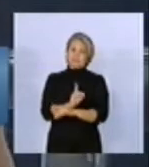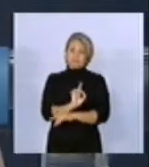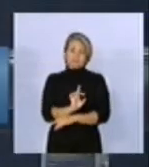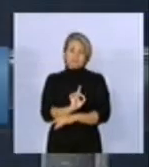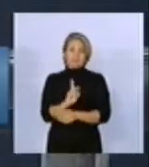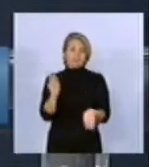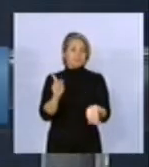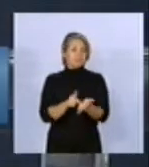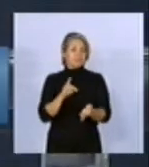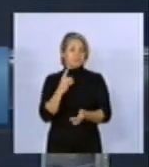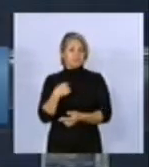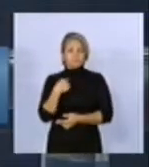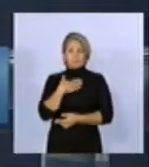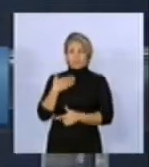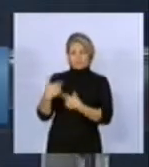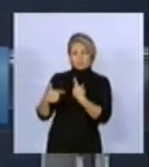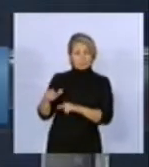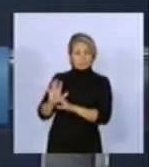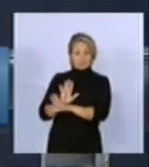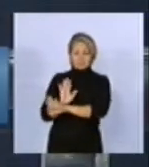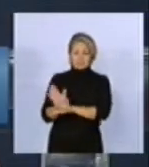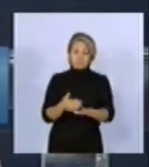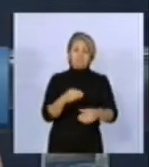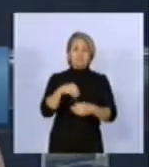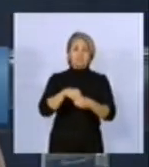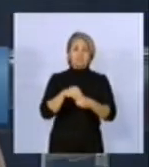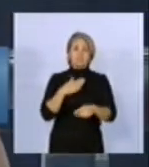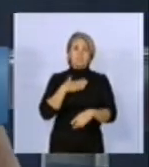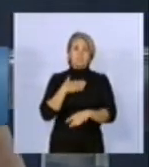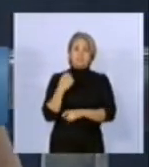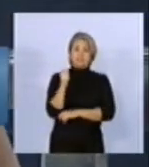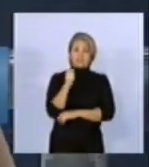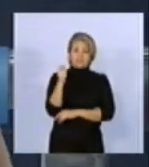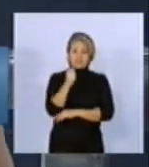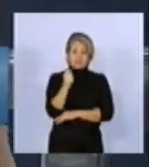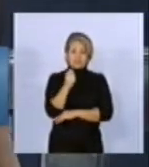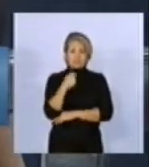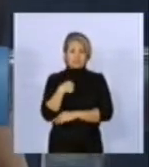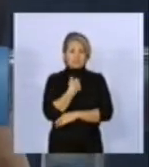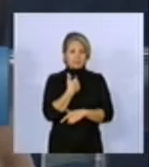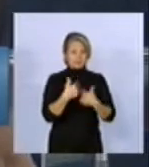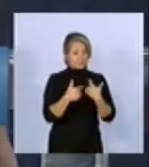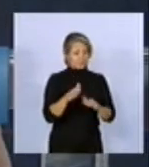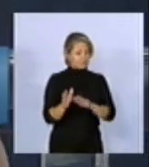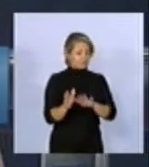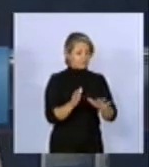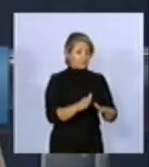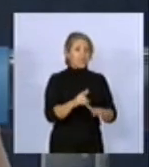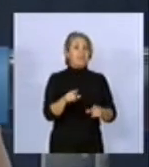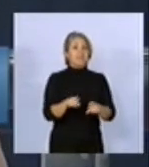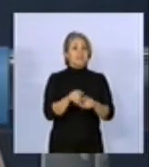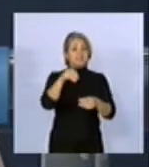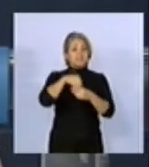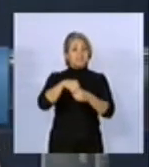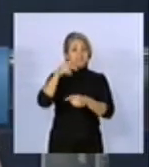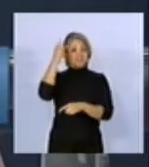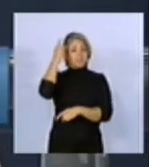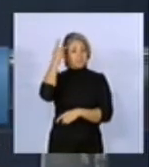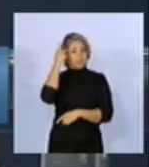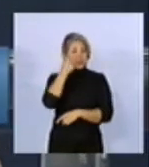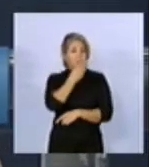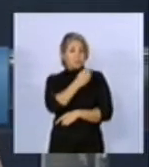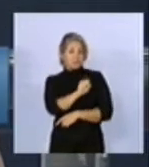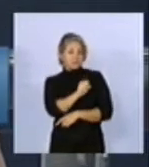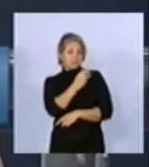só verdade na minha área de ação na minha Associação ou na associação tem gente dirige mas em termos de Estado de São Paulo